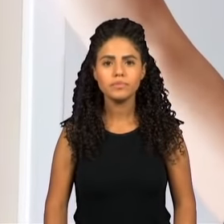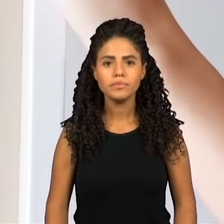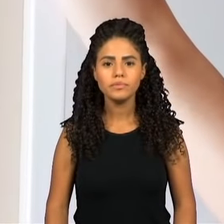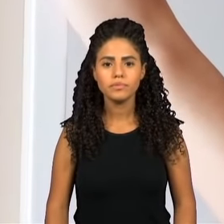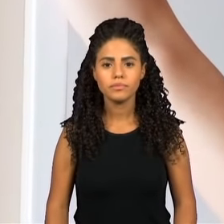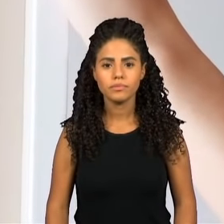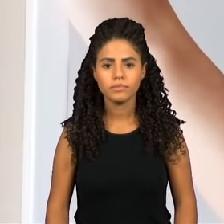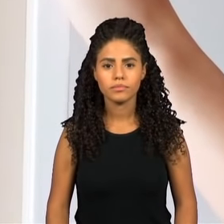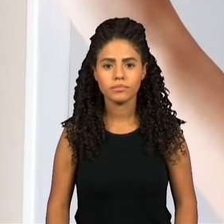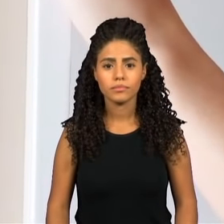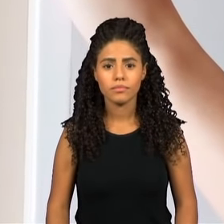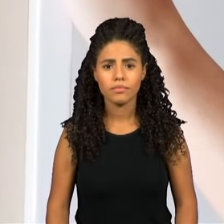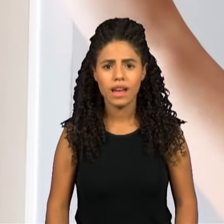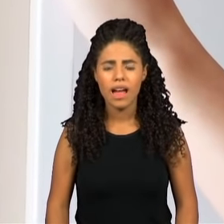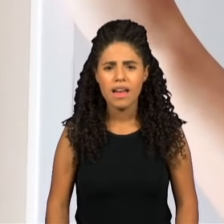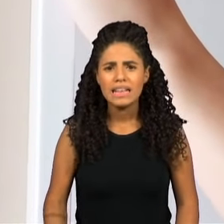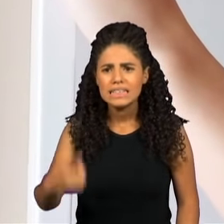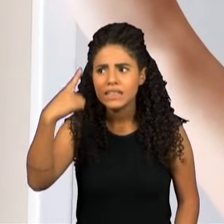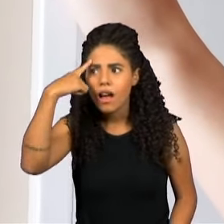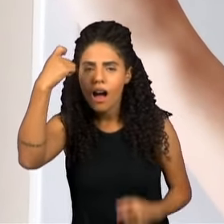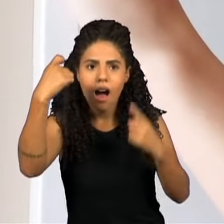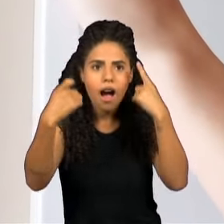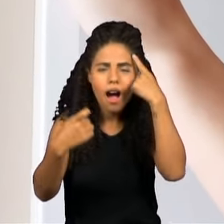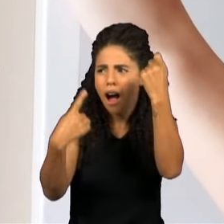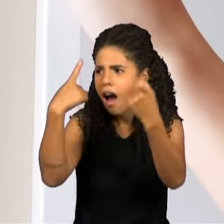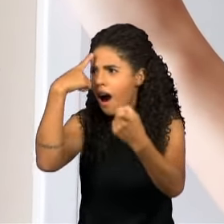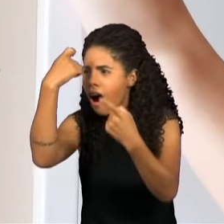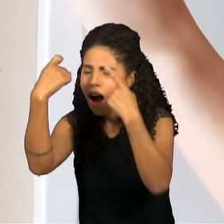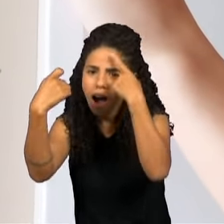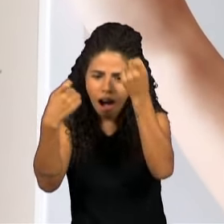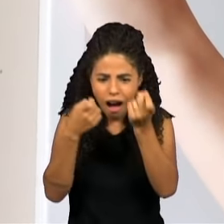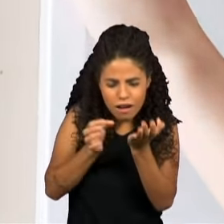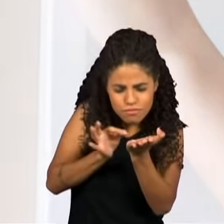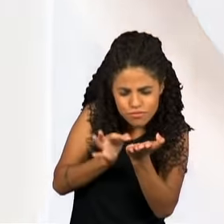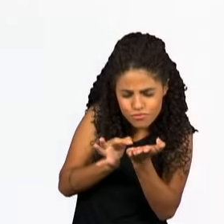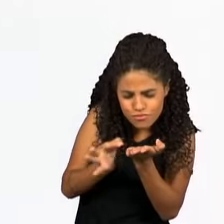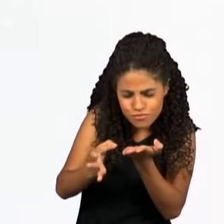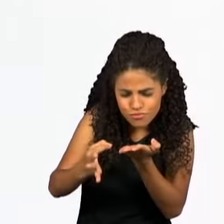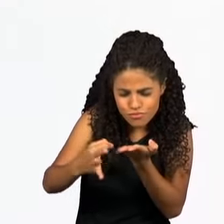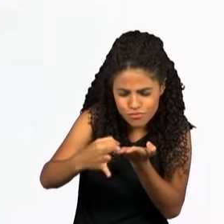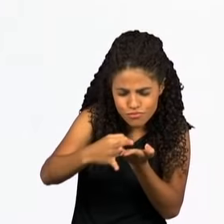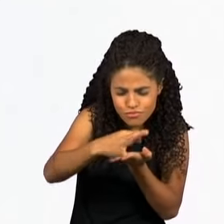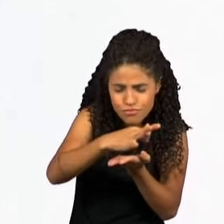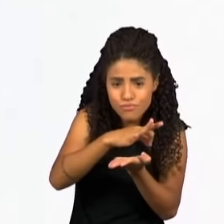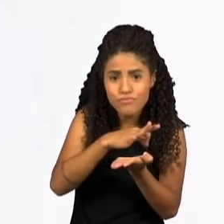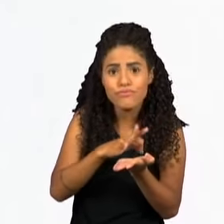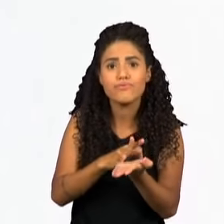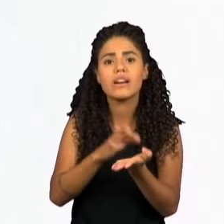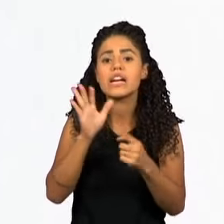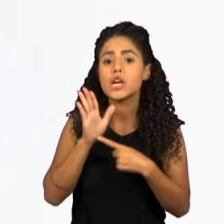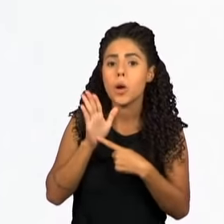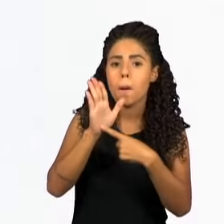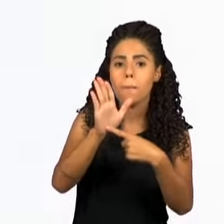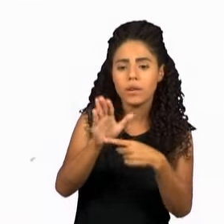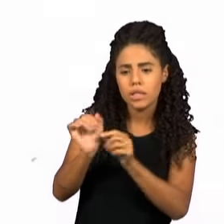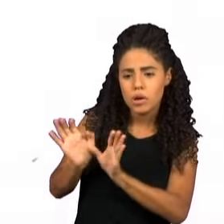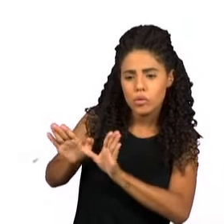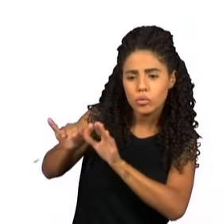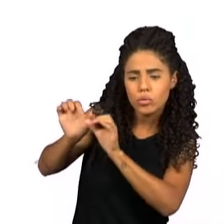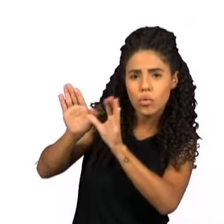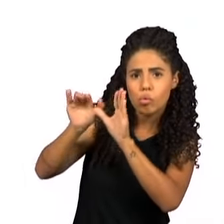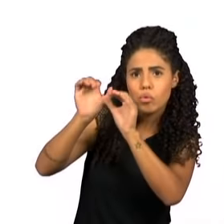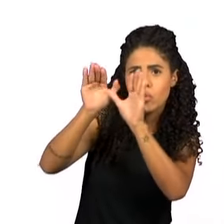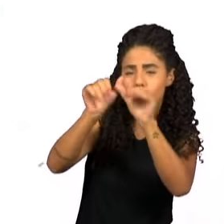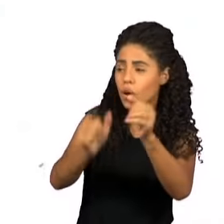São várias as ideias para dar continuidade aos bordados. Tem a coleção Bandos, que traz espécies em movimento. O